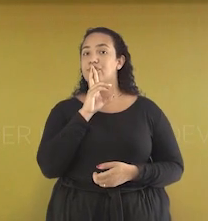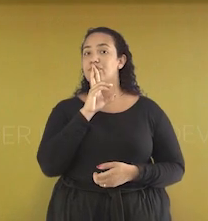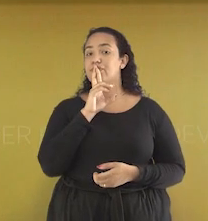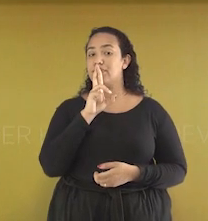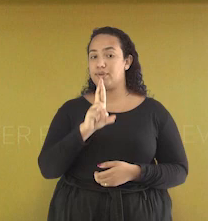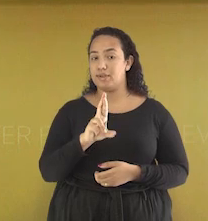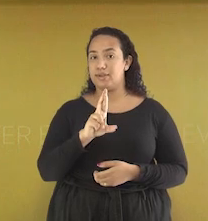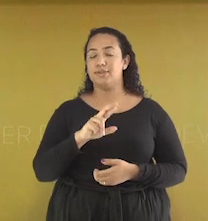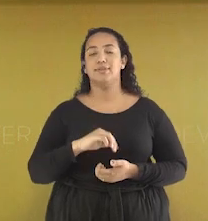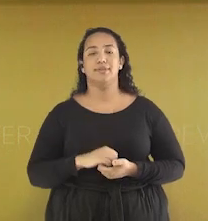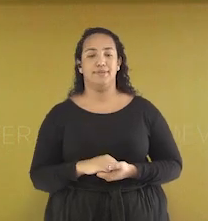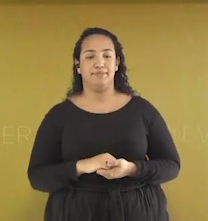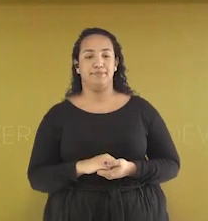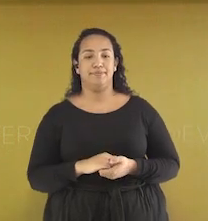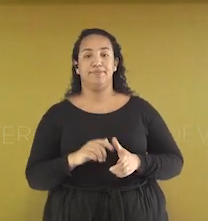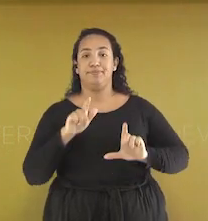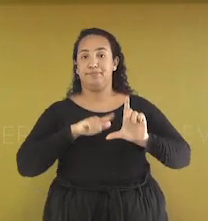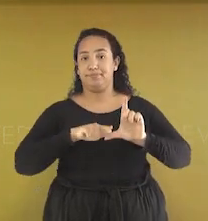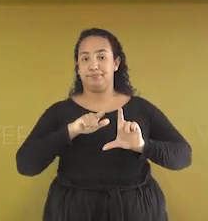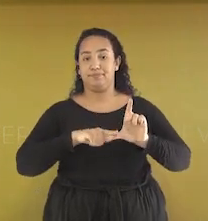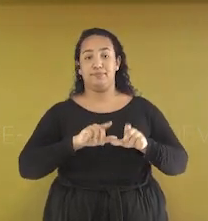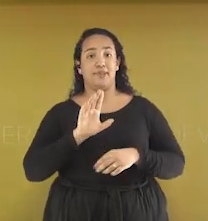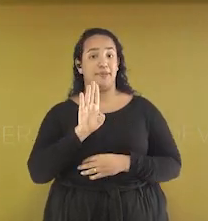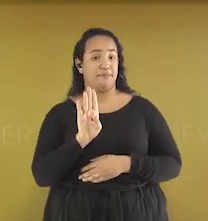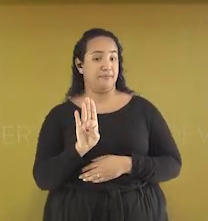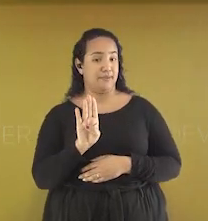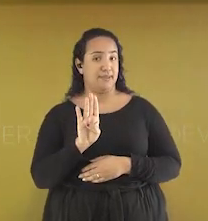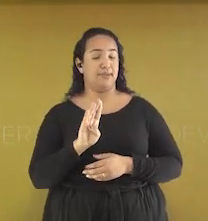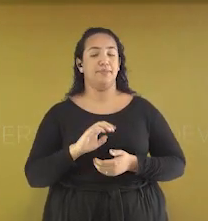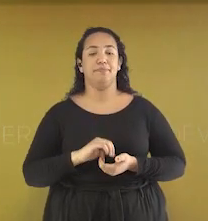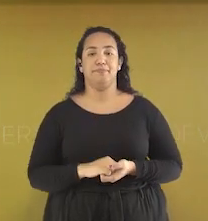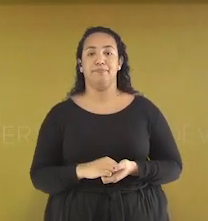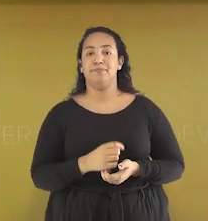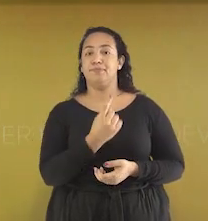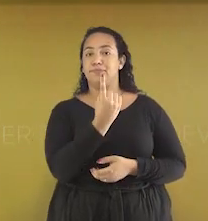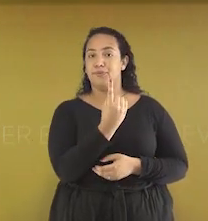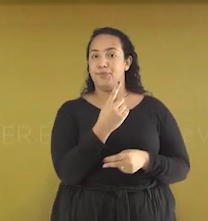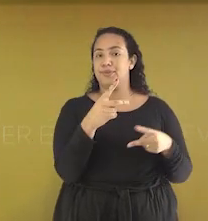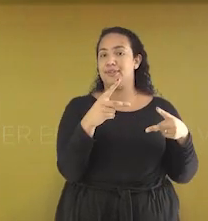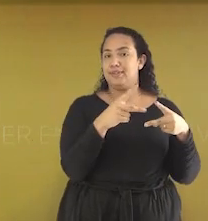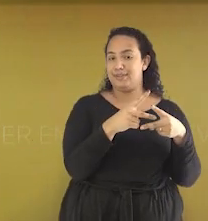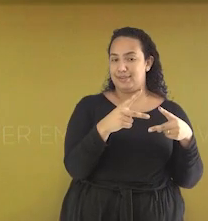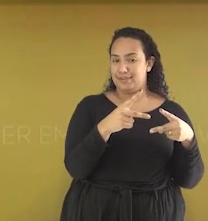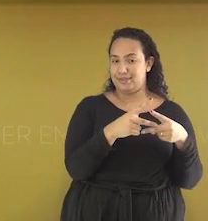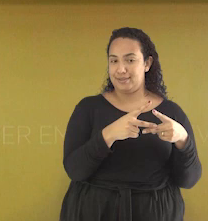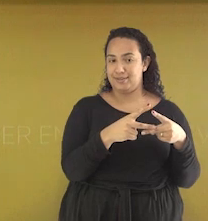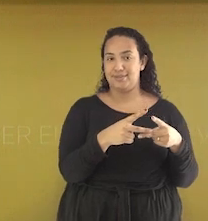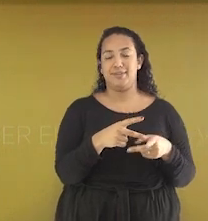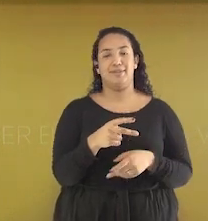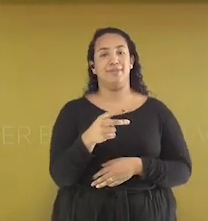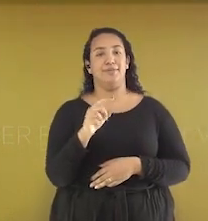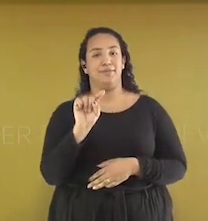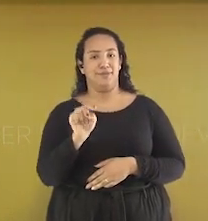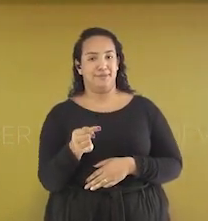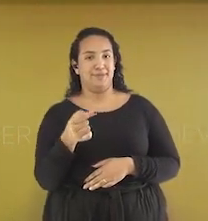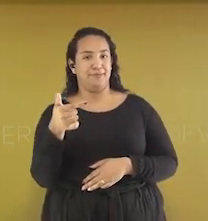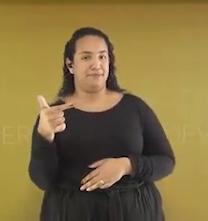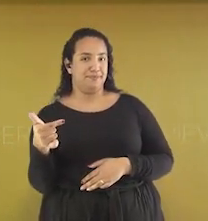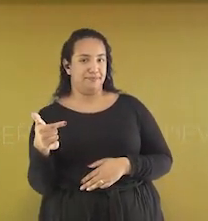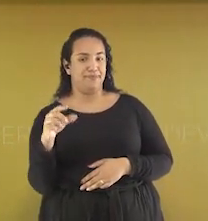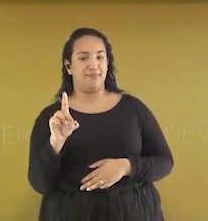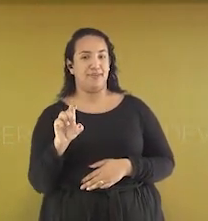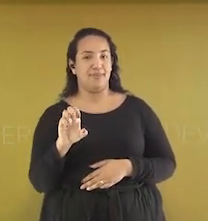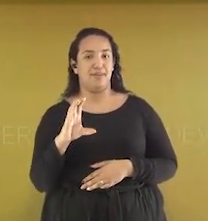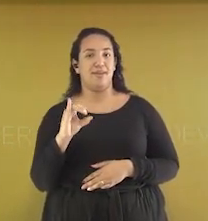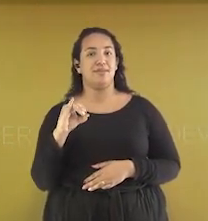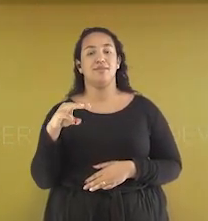Resposta certa, ele está na letra B. 1 inteiro e 2 décimos.